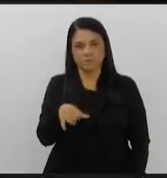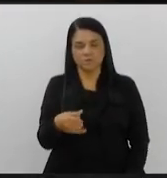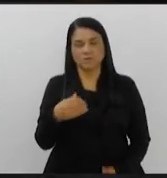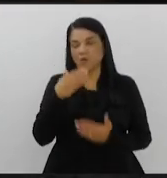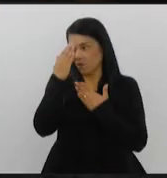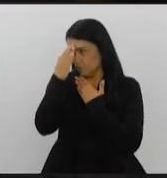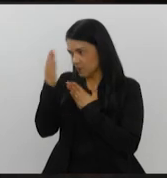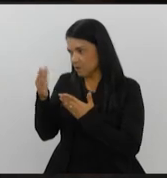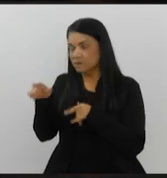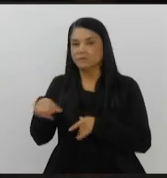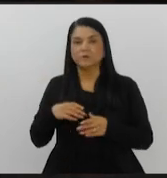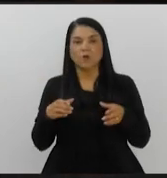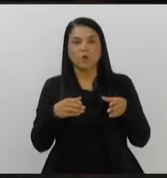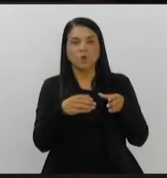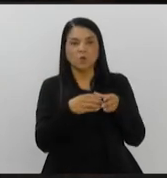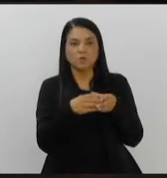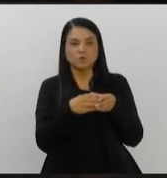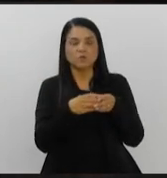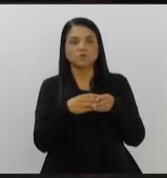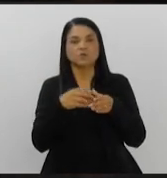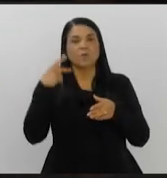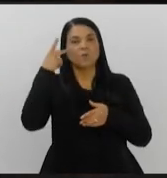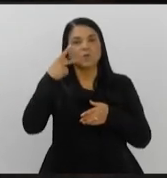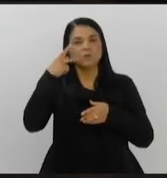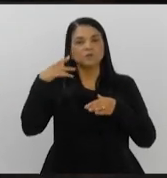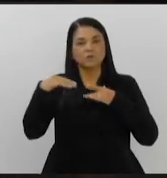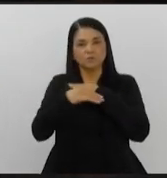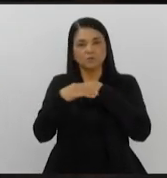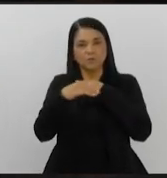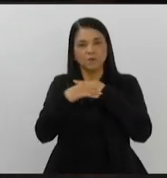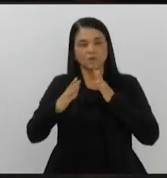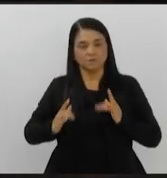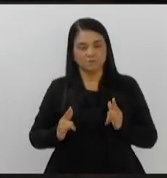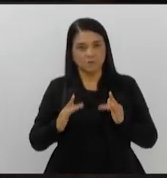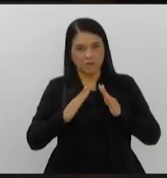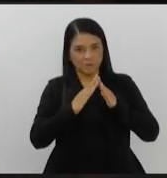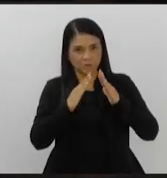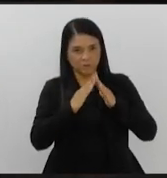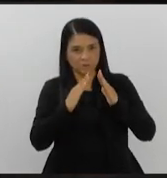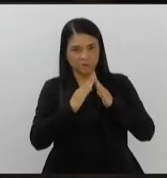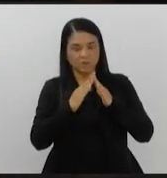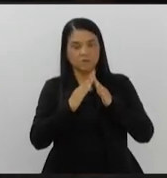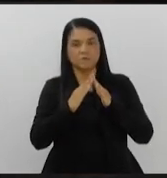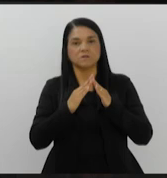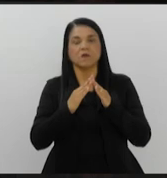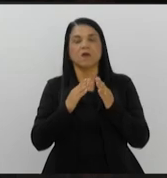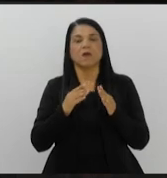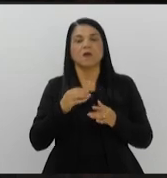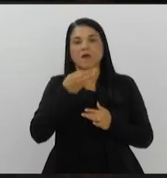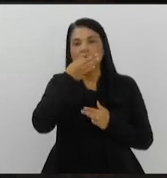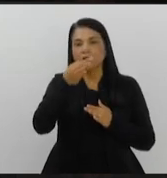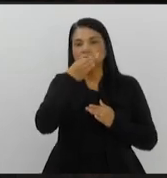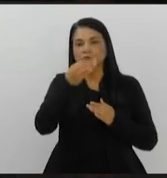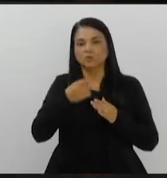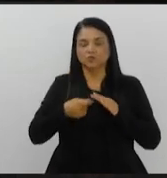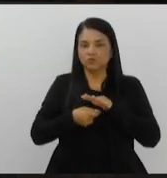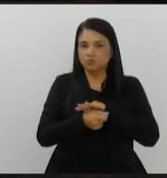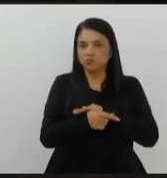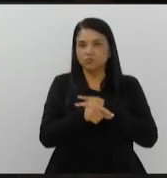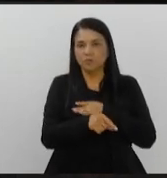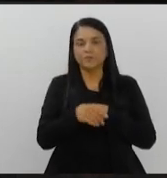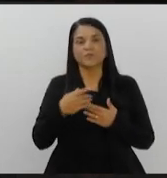Obrigada. Pela Comissão de Políticas Urbanas, Habitacionais e Assuntos Fundiários, deputado Renato